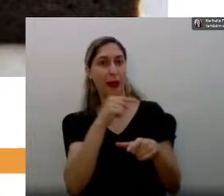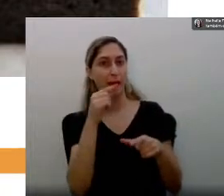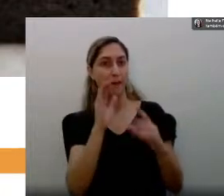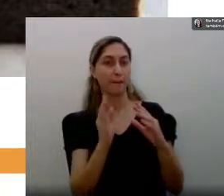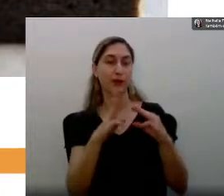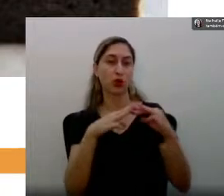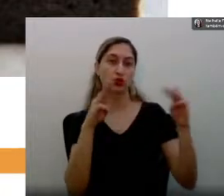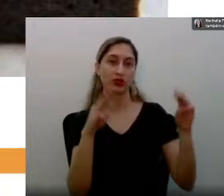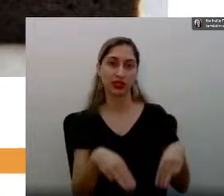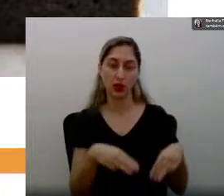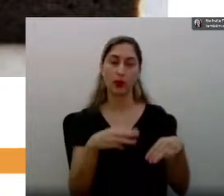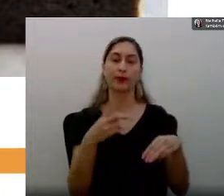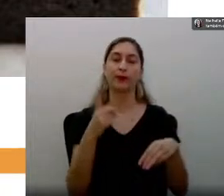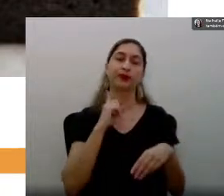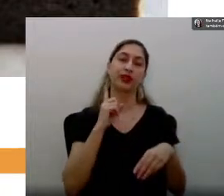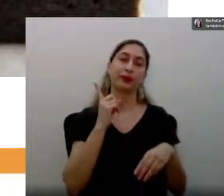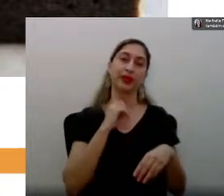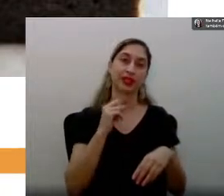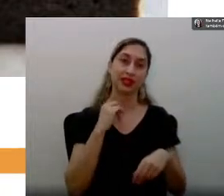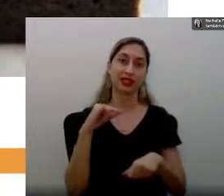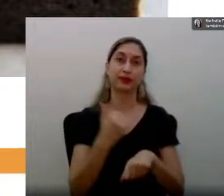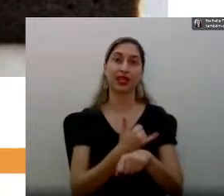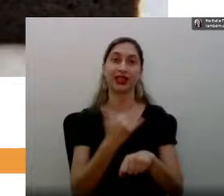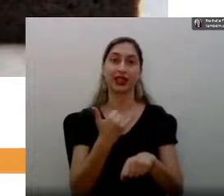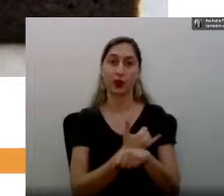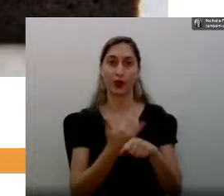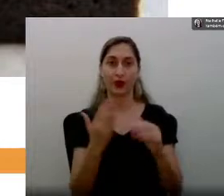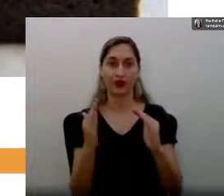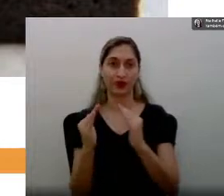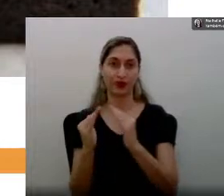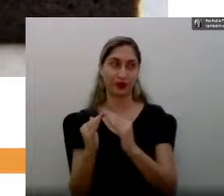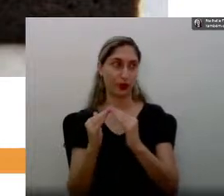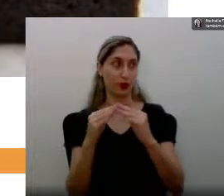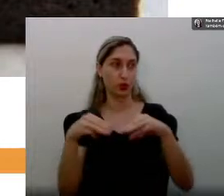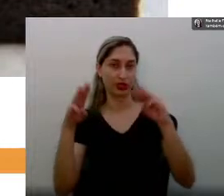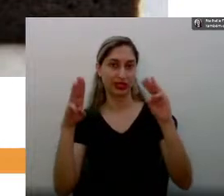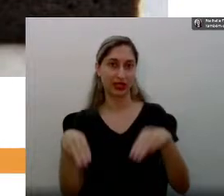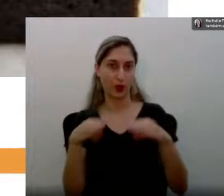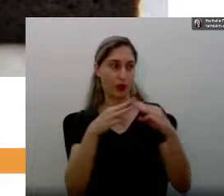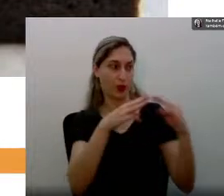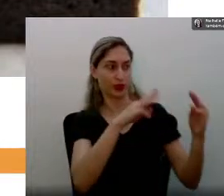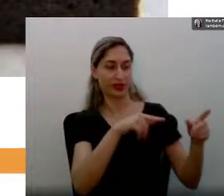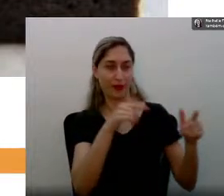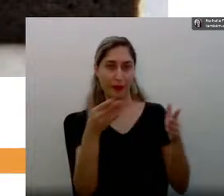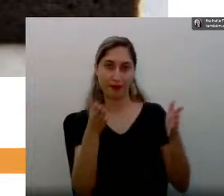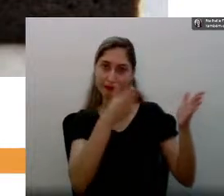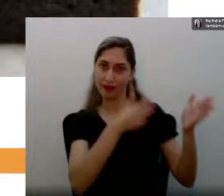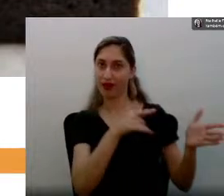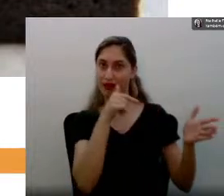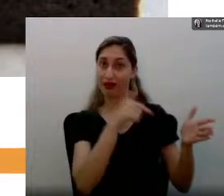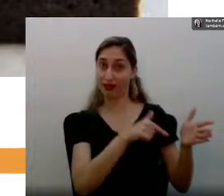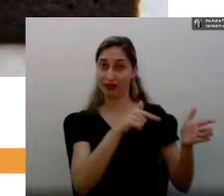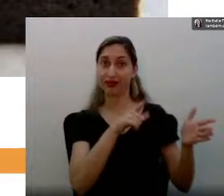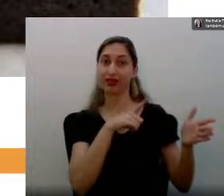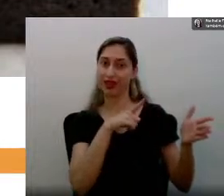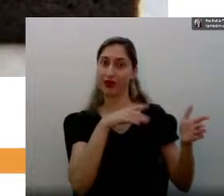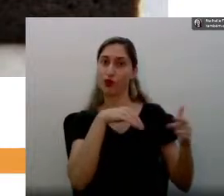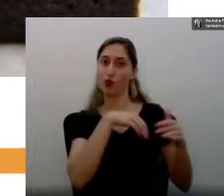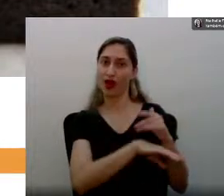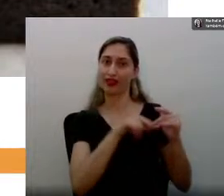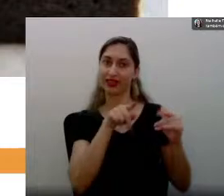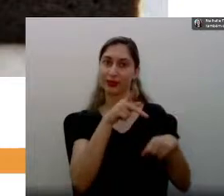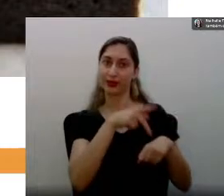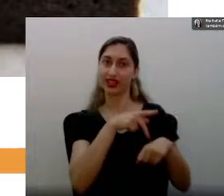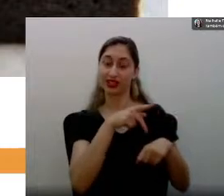tá do meteorito de Ibitira beleza ele caiu foi um acontecimento sai um monte de